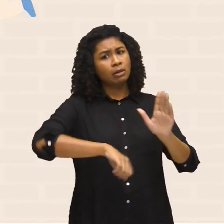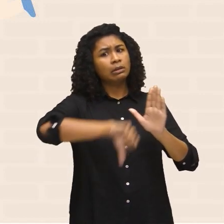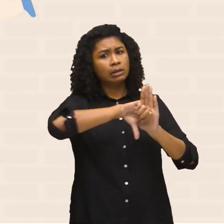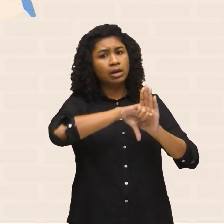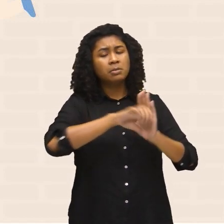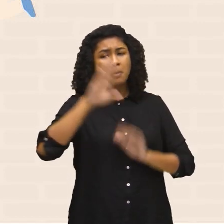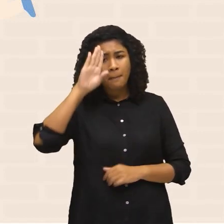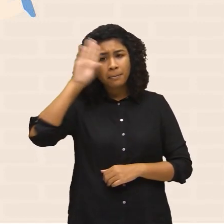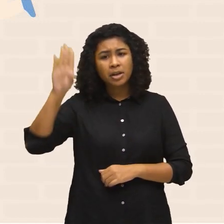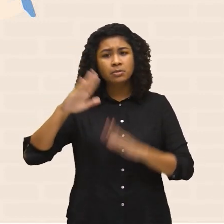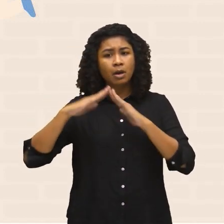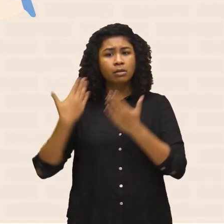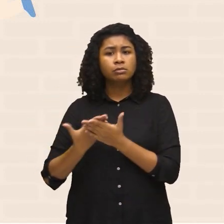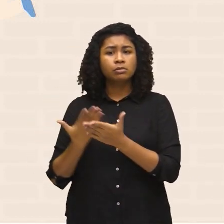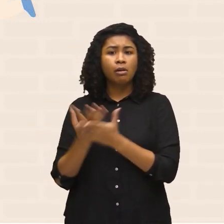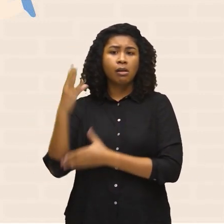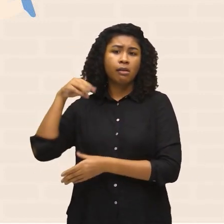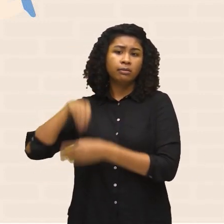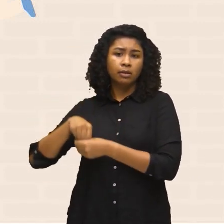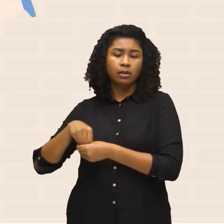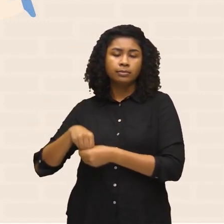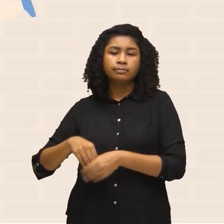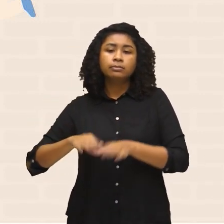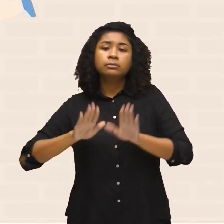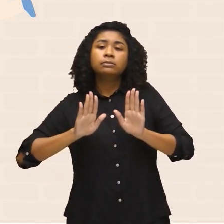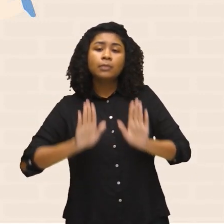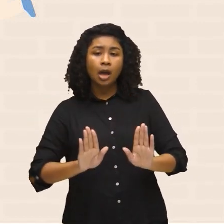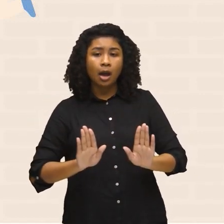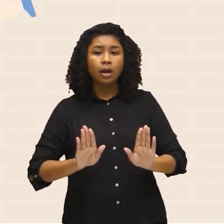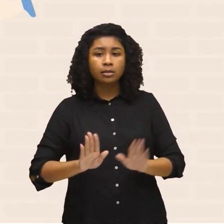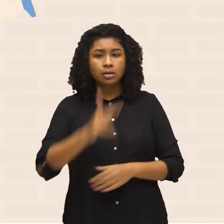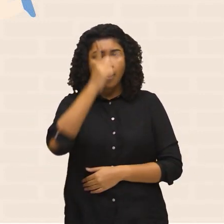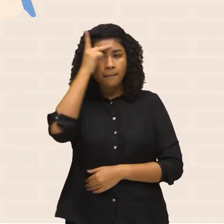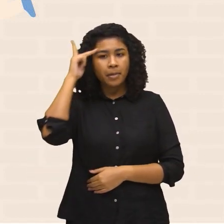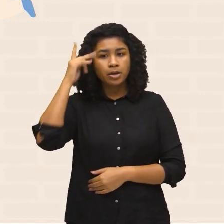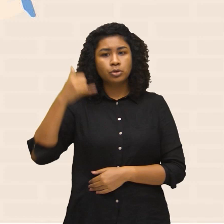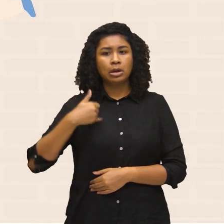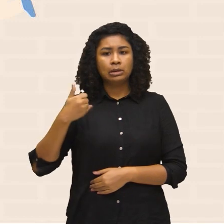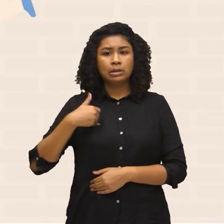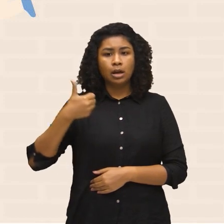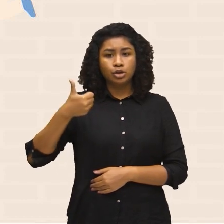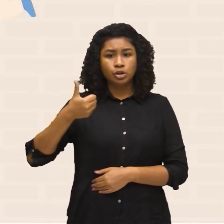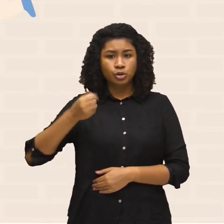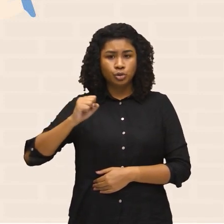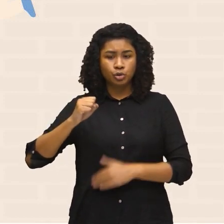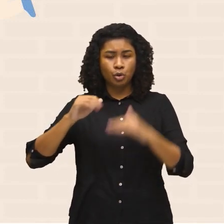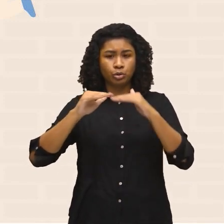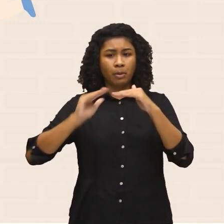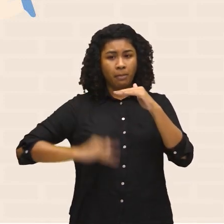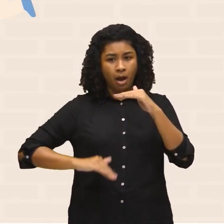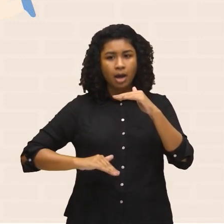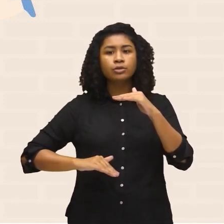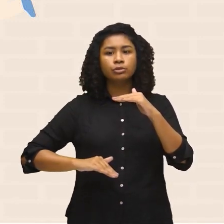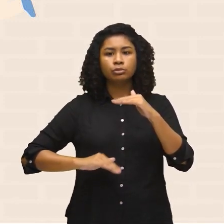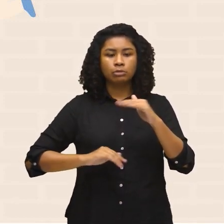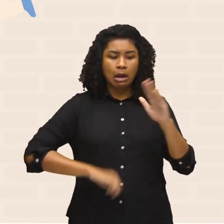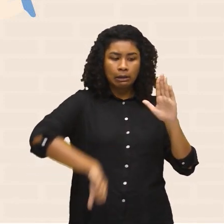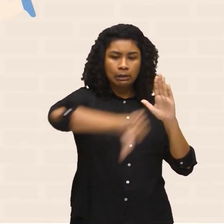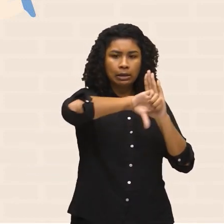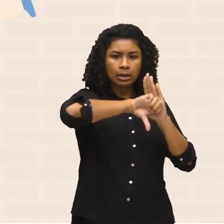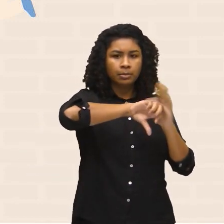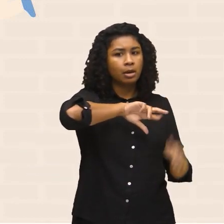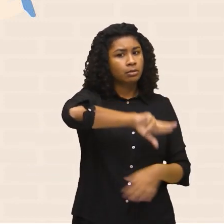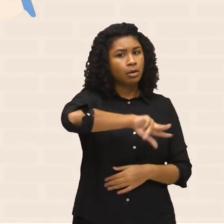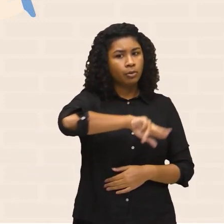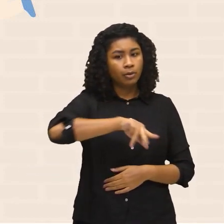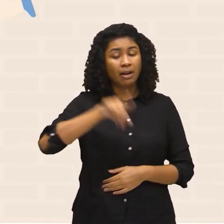escolas. Entretanto, menores de idade não cometem crime, cometem infração penal. Quem